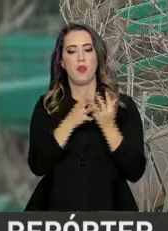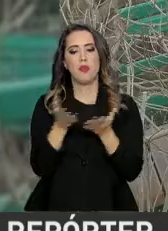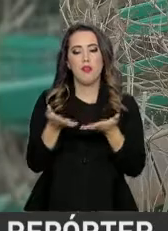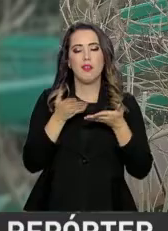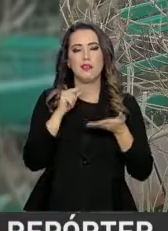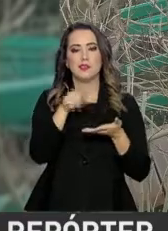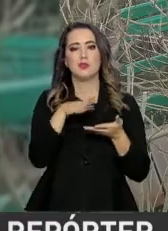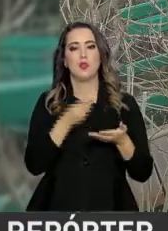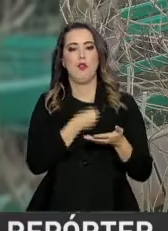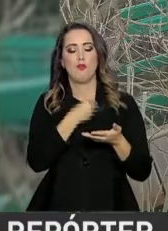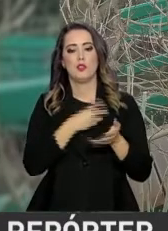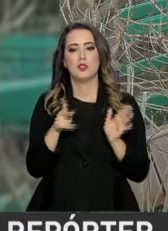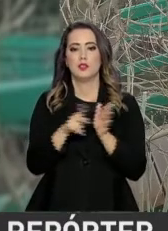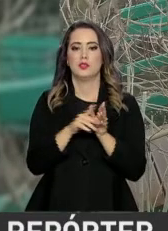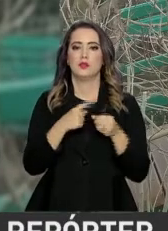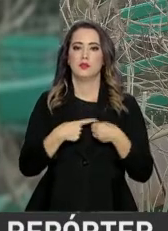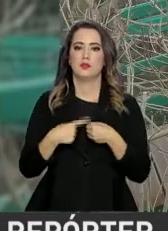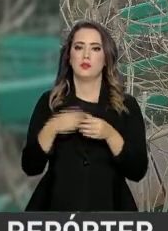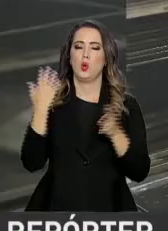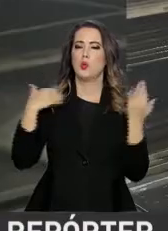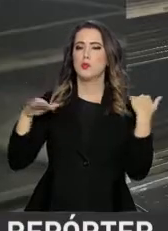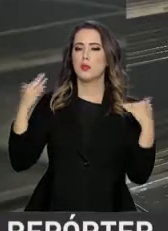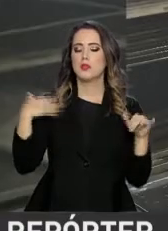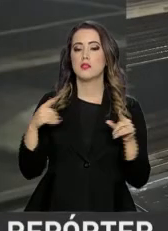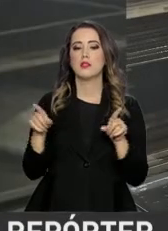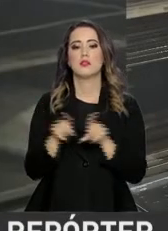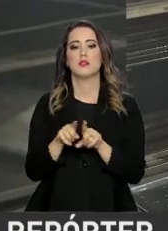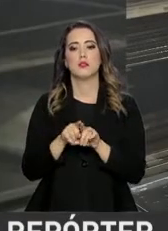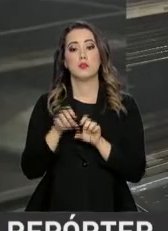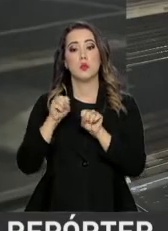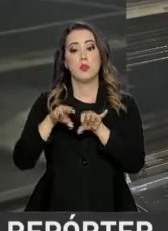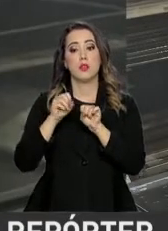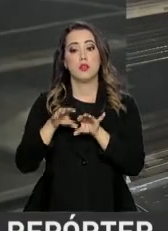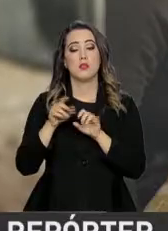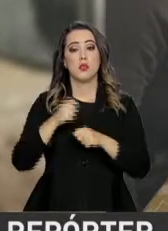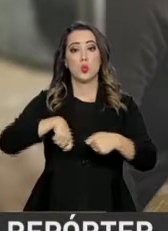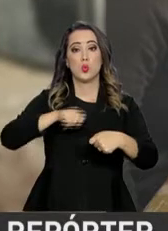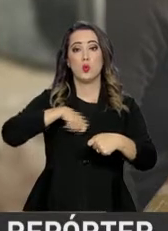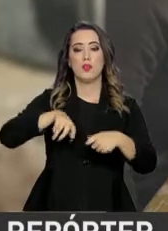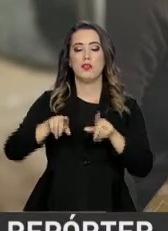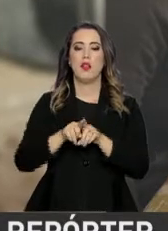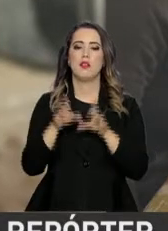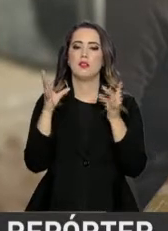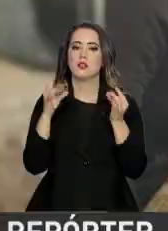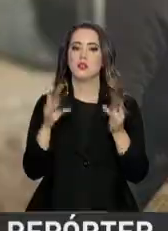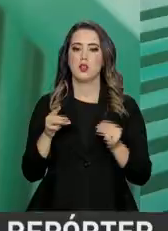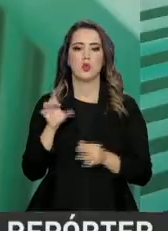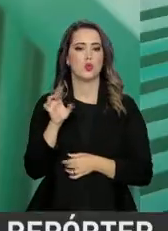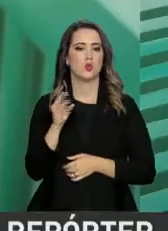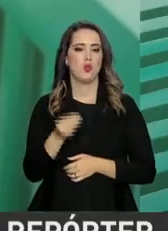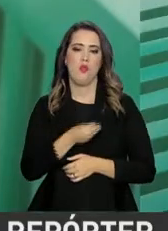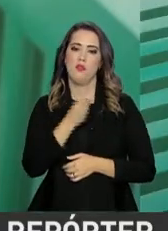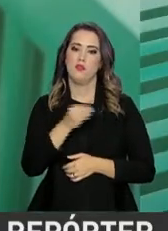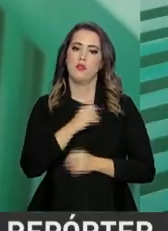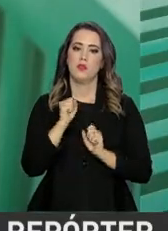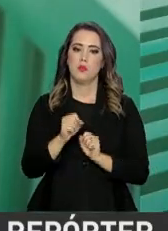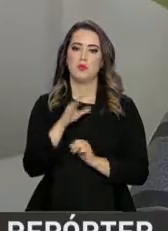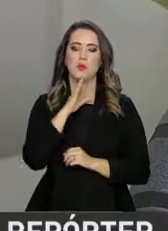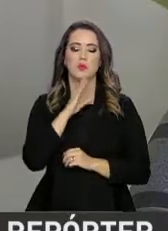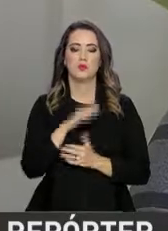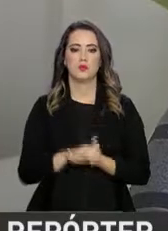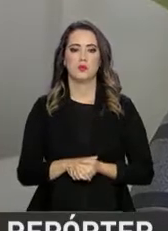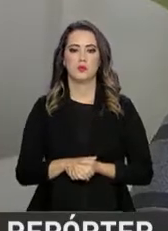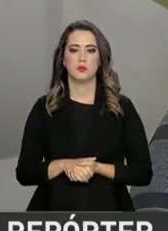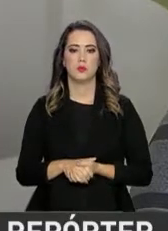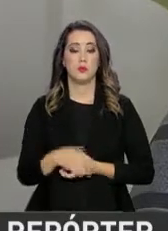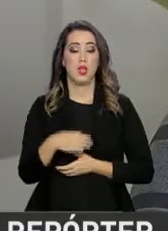da vida na cidade dos passeios e até das aulas de gastronomia detalhes que só quem viveu lá pode conhecer e